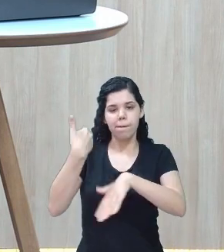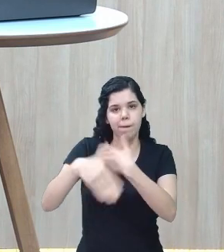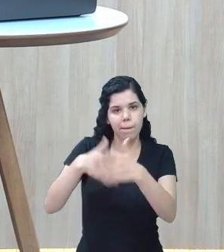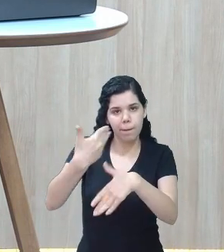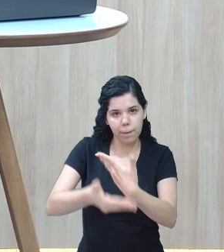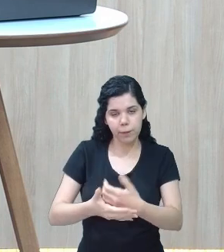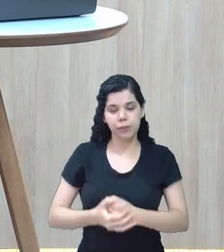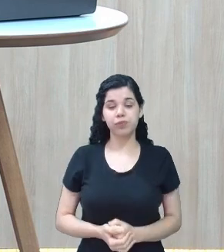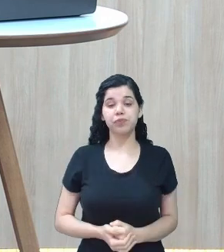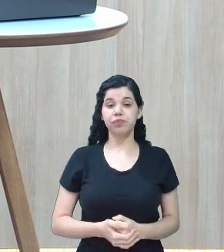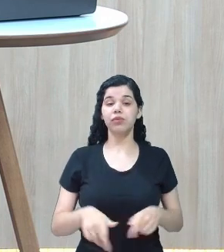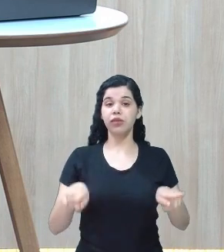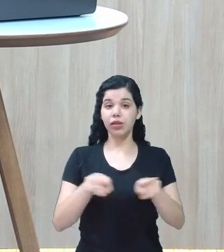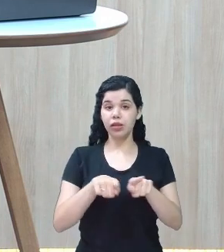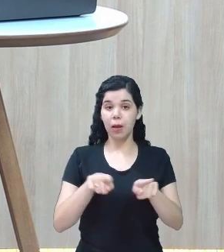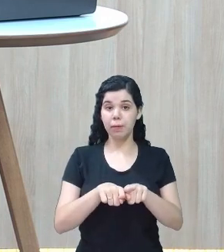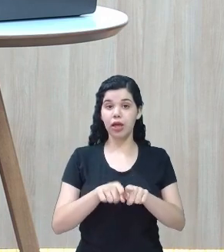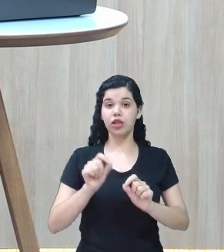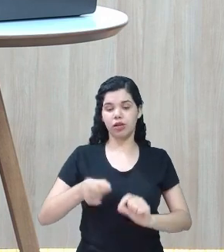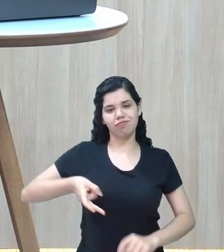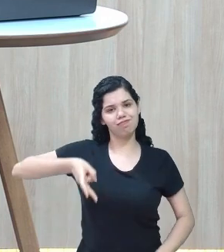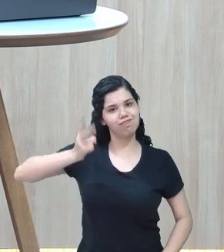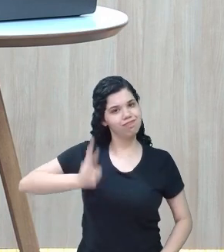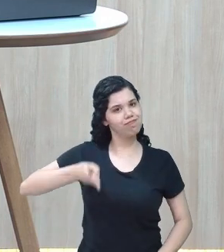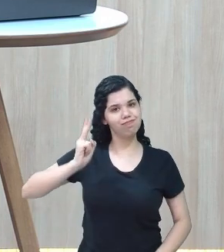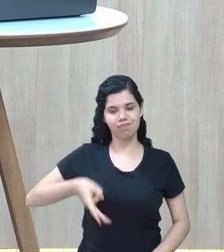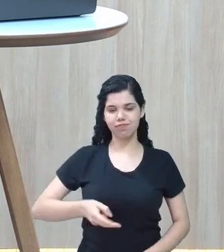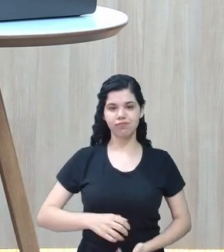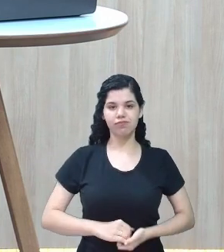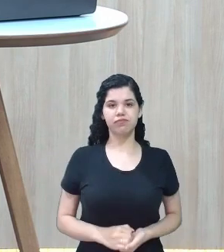os professores e uma formação constante.